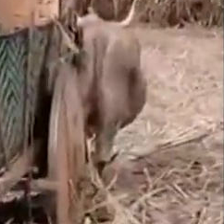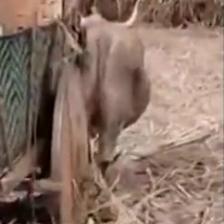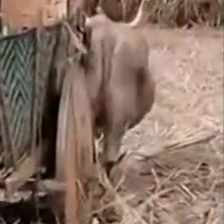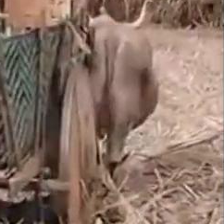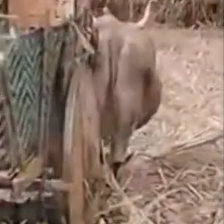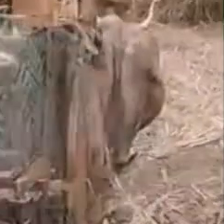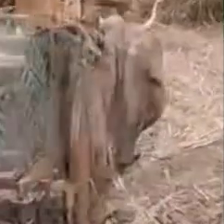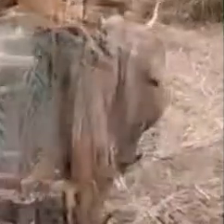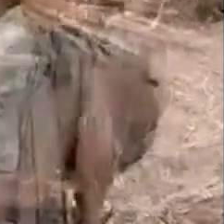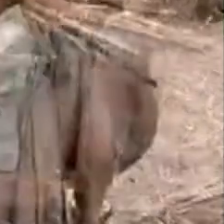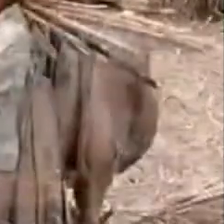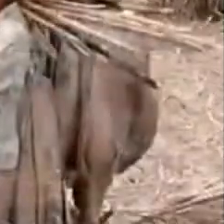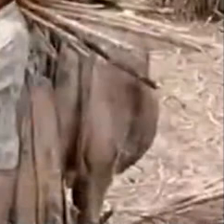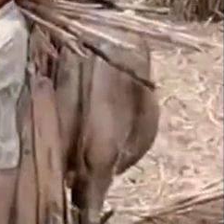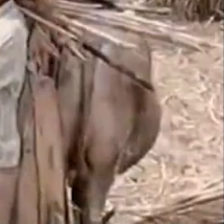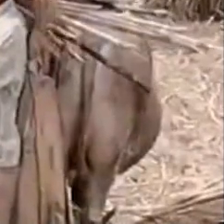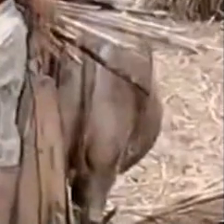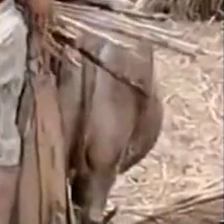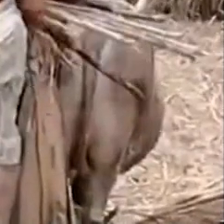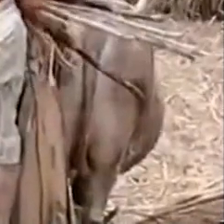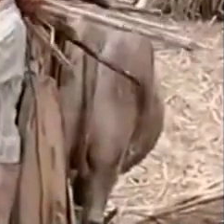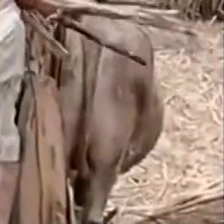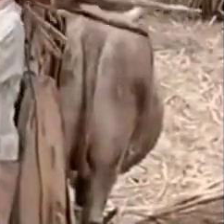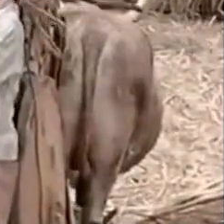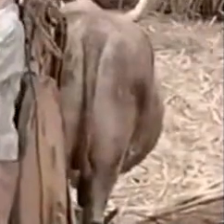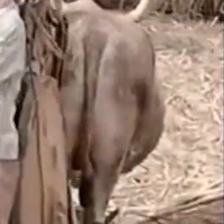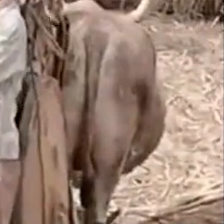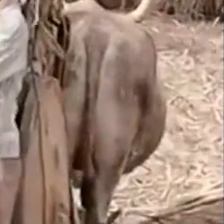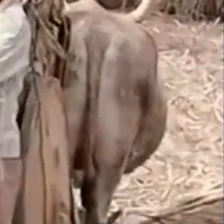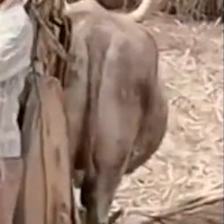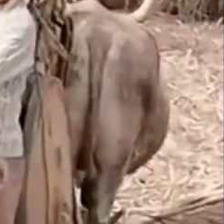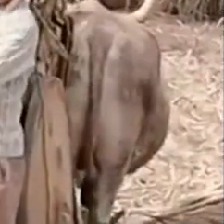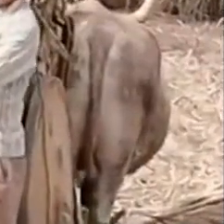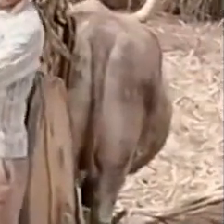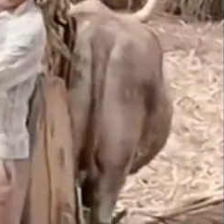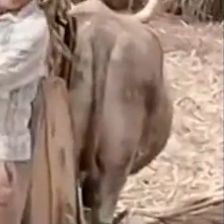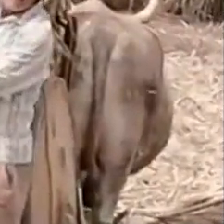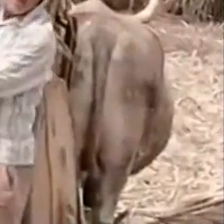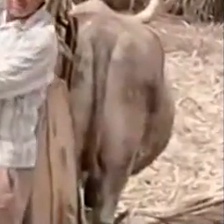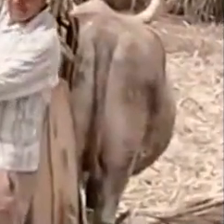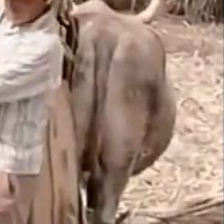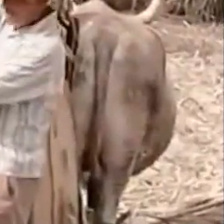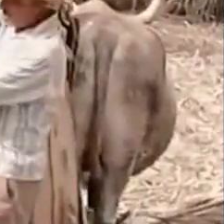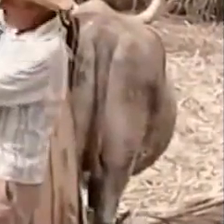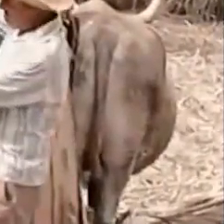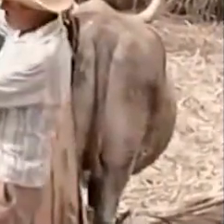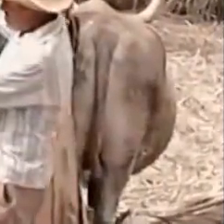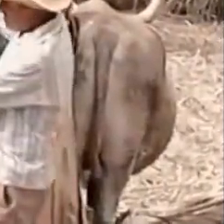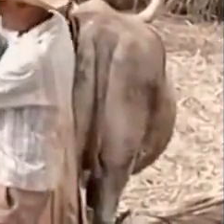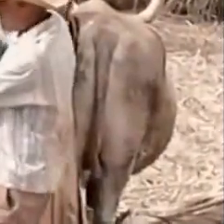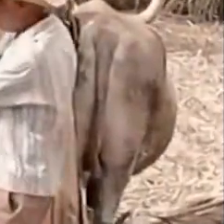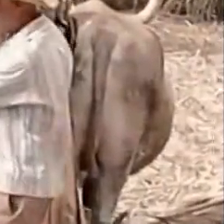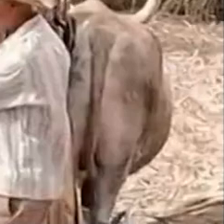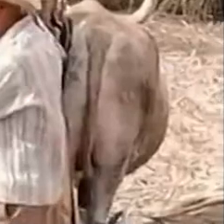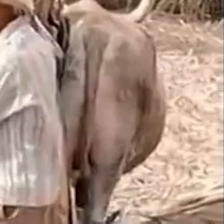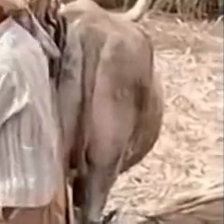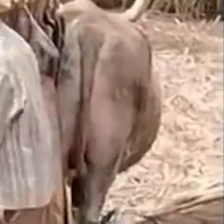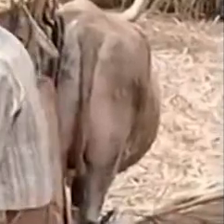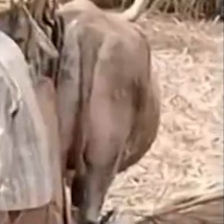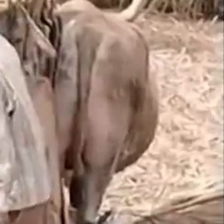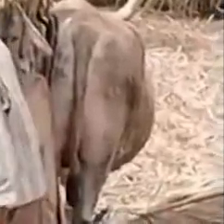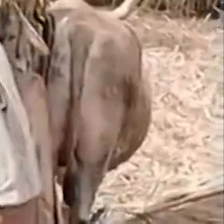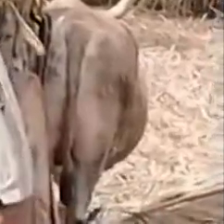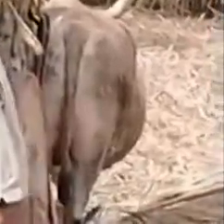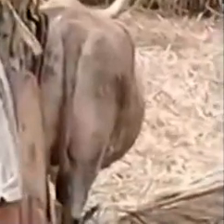estrutura nenhuma E aí aonde que estão perdendo muito a nossa juventude hoje por falta de capacitação de